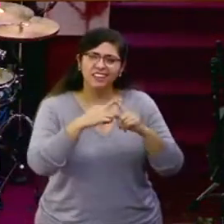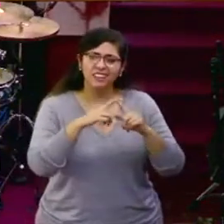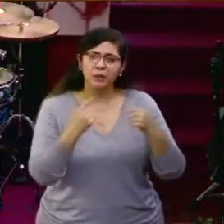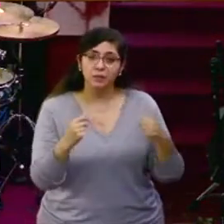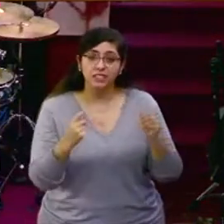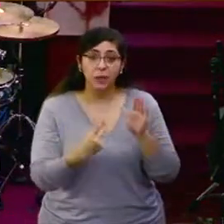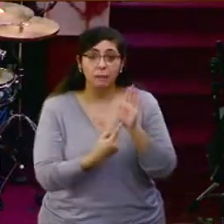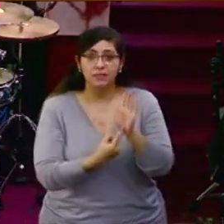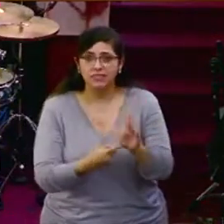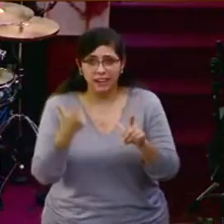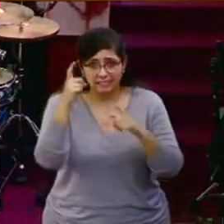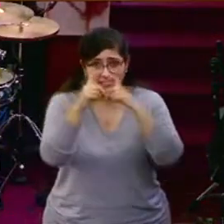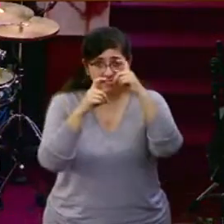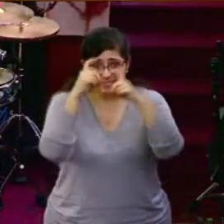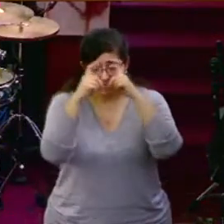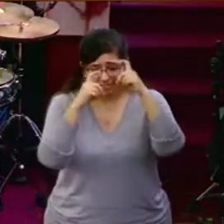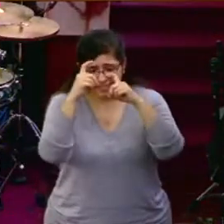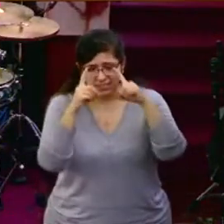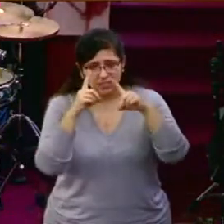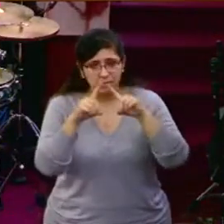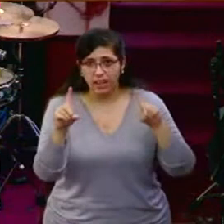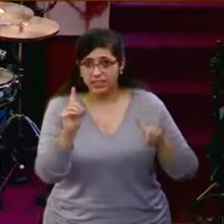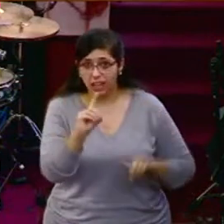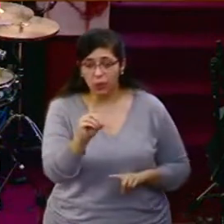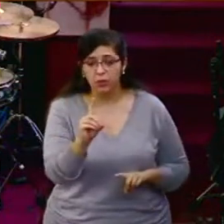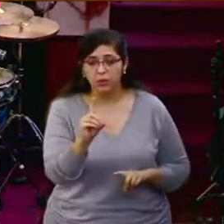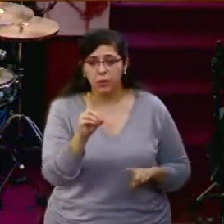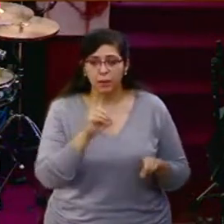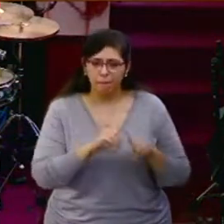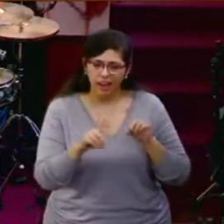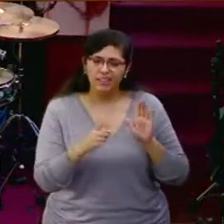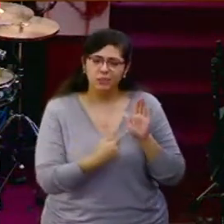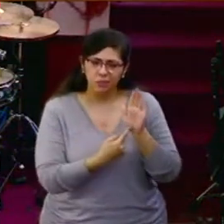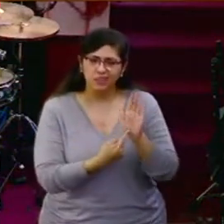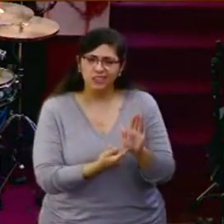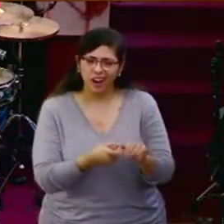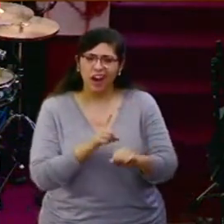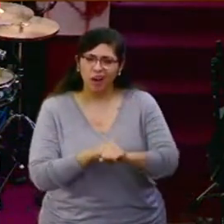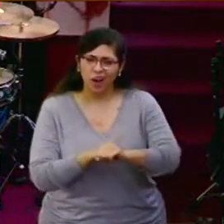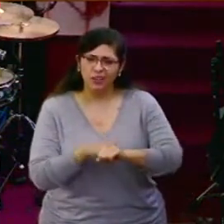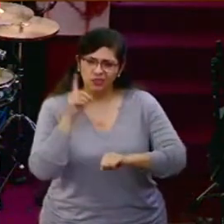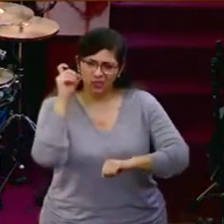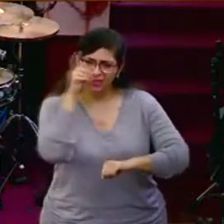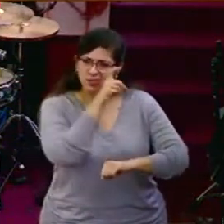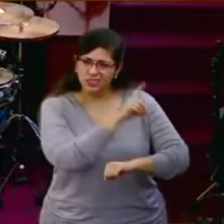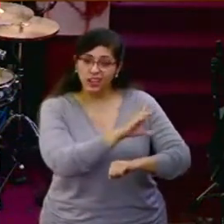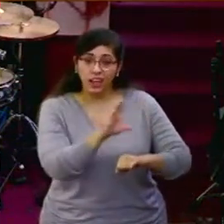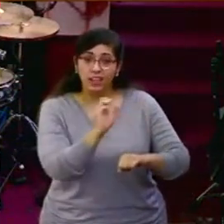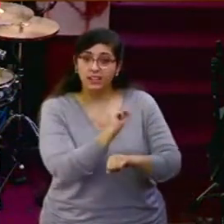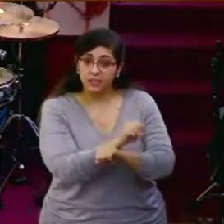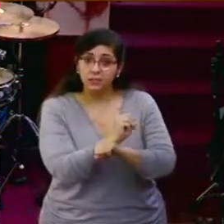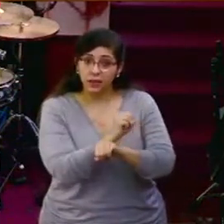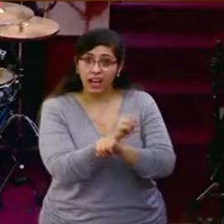preocupação ou de desencanto e em horas difíceis como esta se espera da